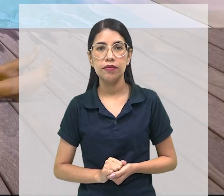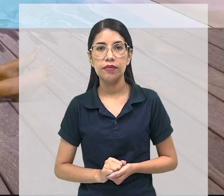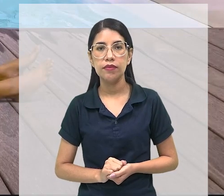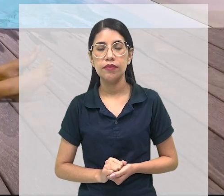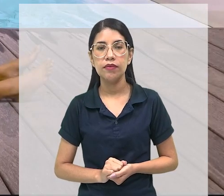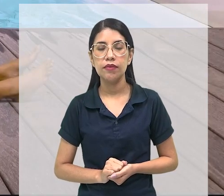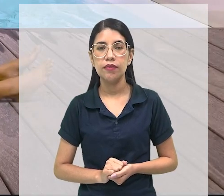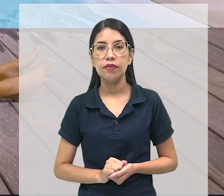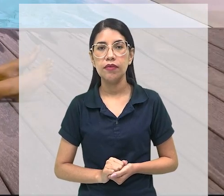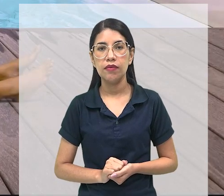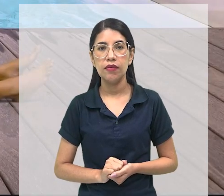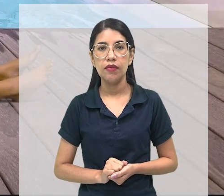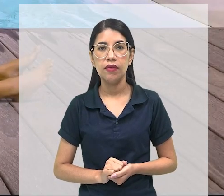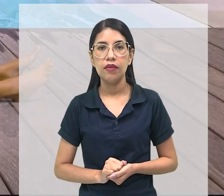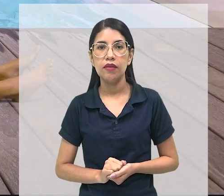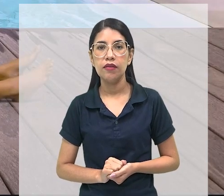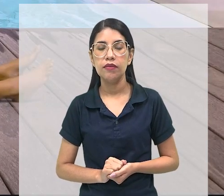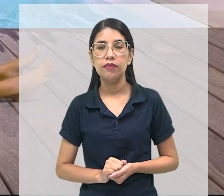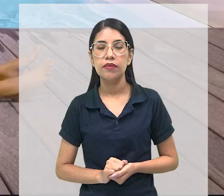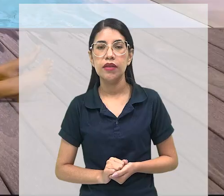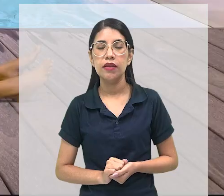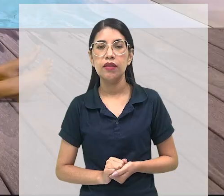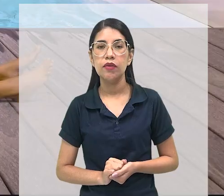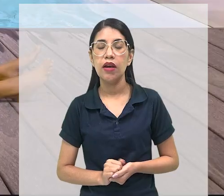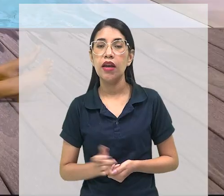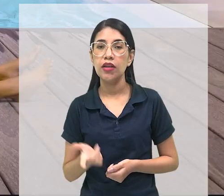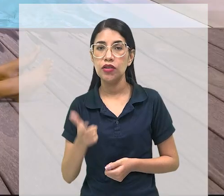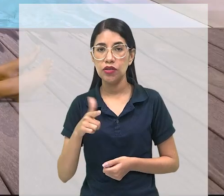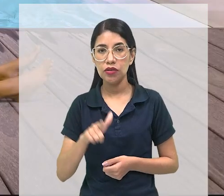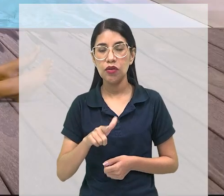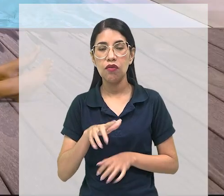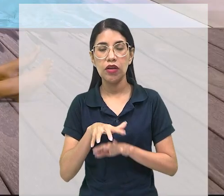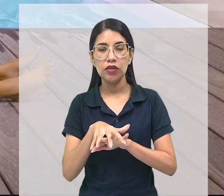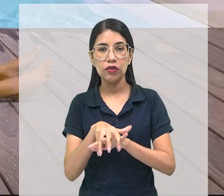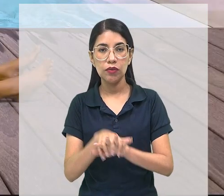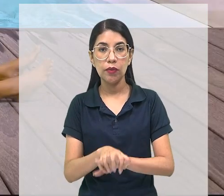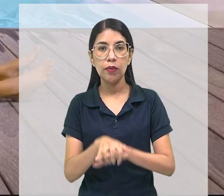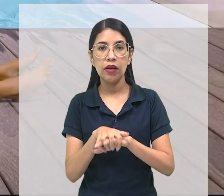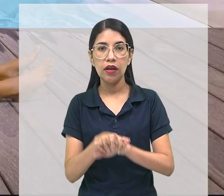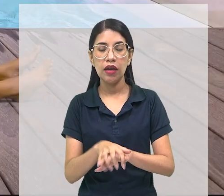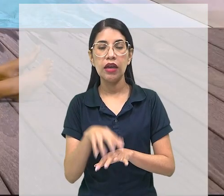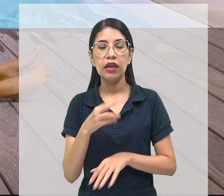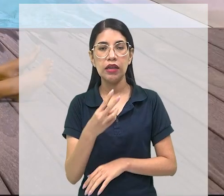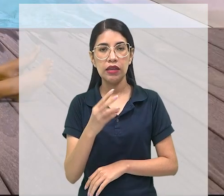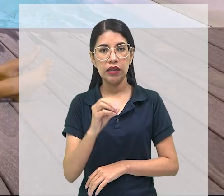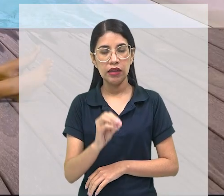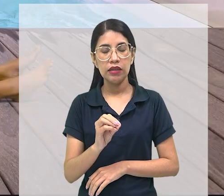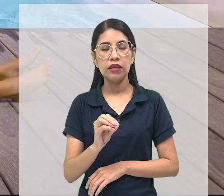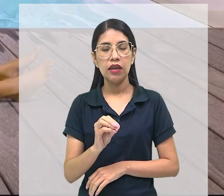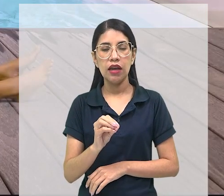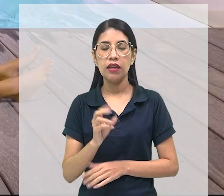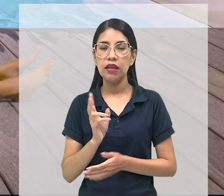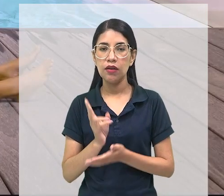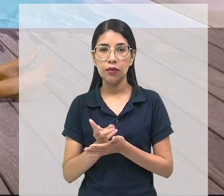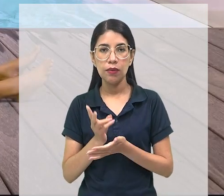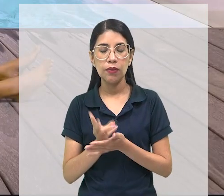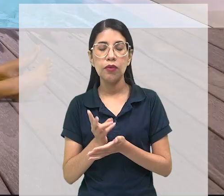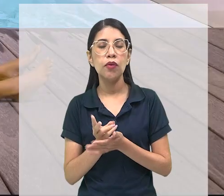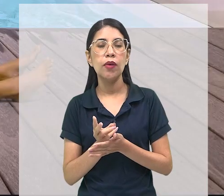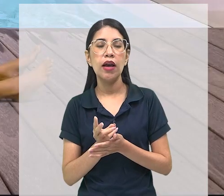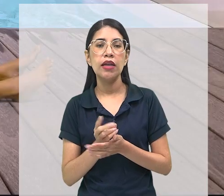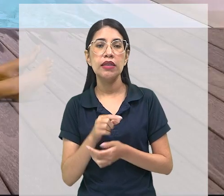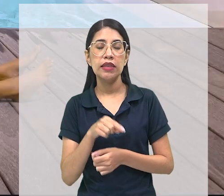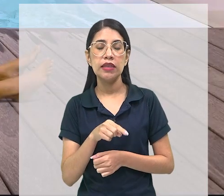Tem que ser feito dessa maneira. E aí você retorna para as 30 compressões e vai manter isso até que a